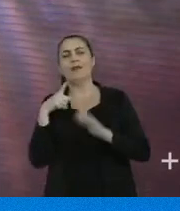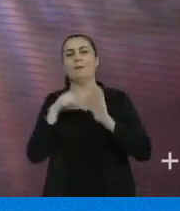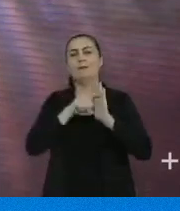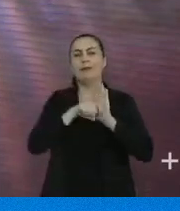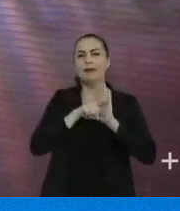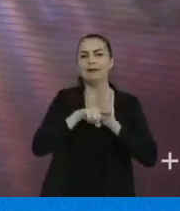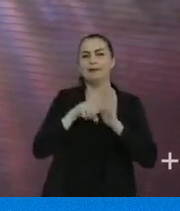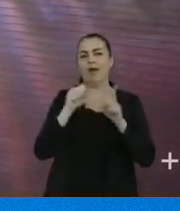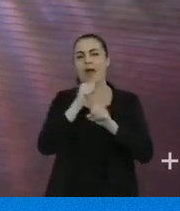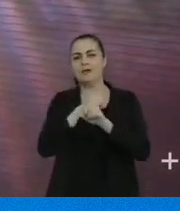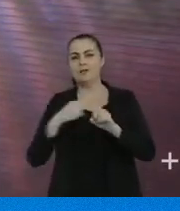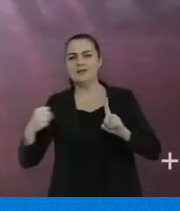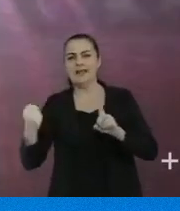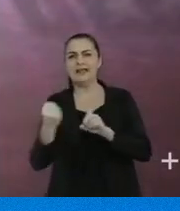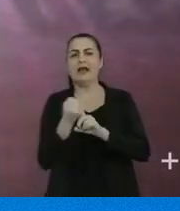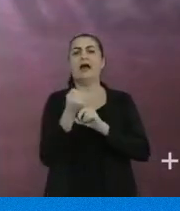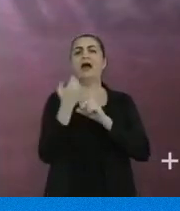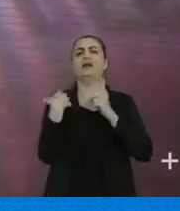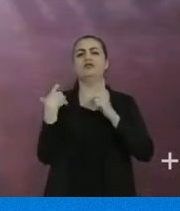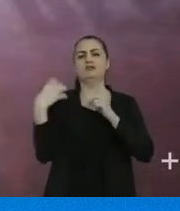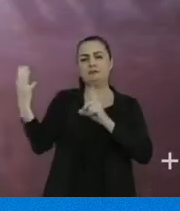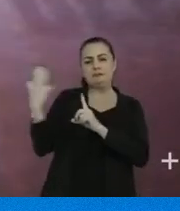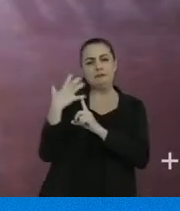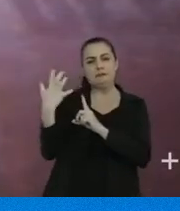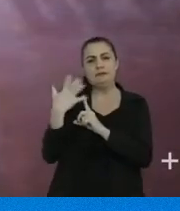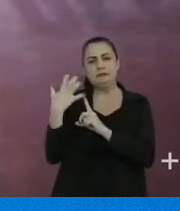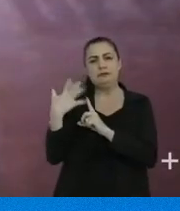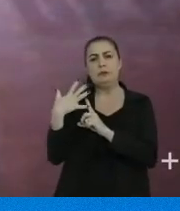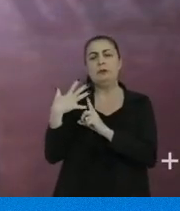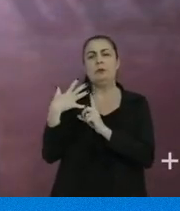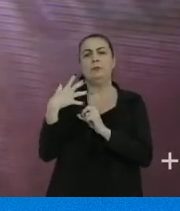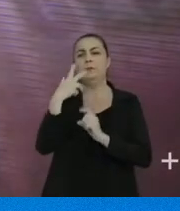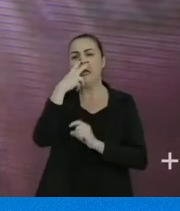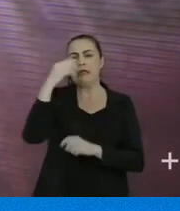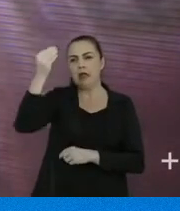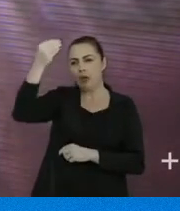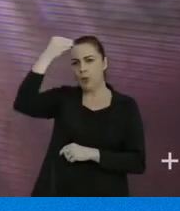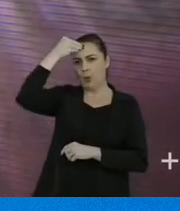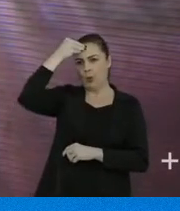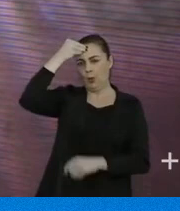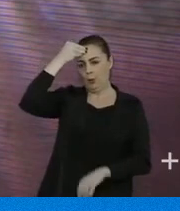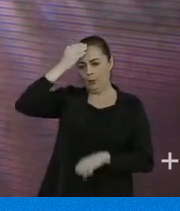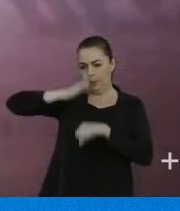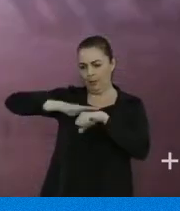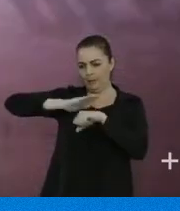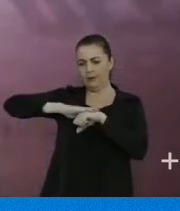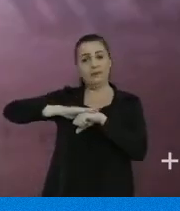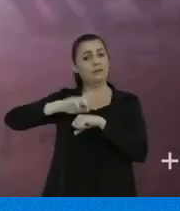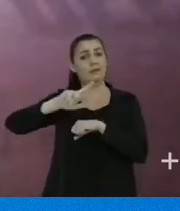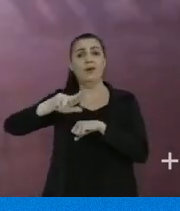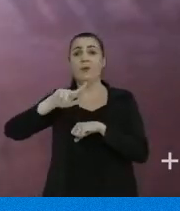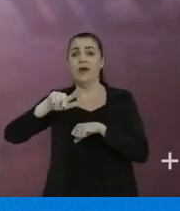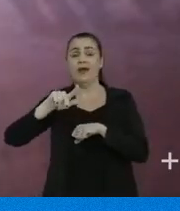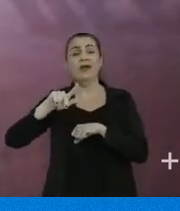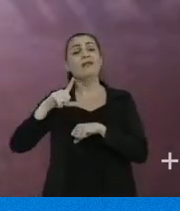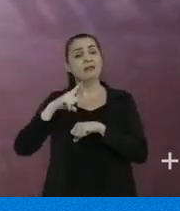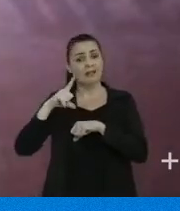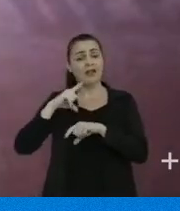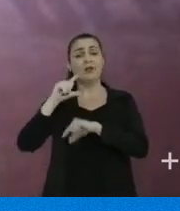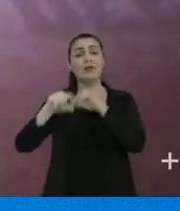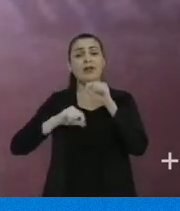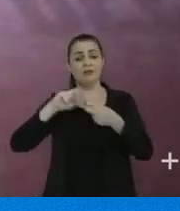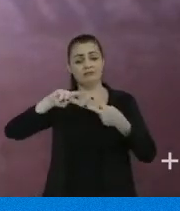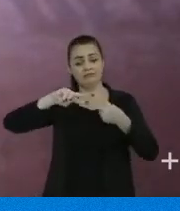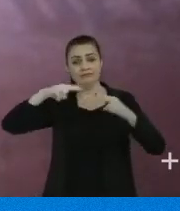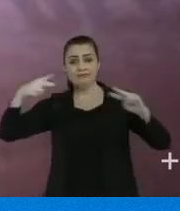sociedade impôs e que é uma culpa da pessoa. A pessoa não tem uma culpa, ela tem uma predisposição àquilo, e os hábitos que